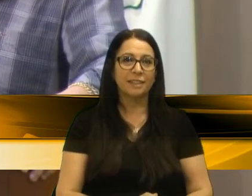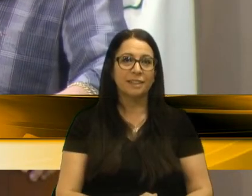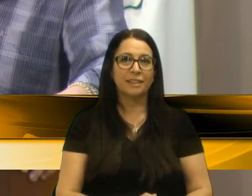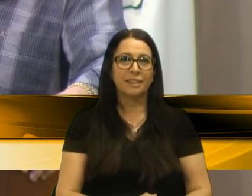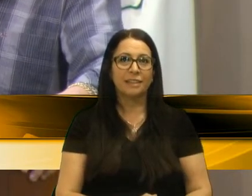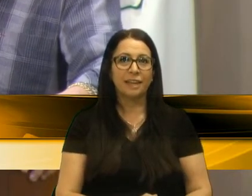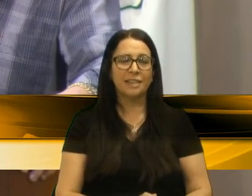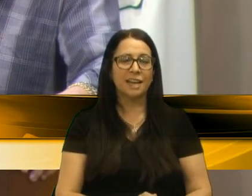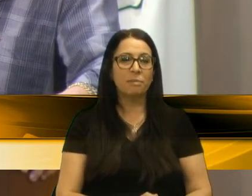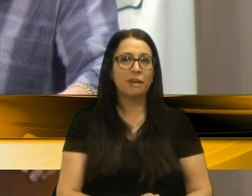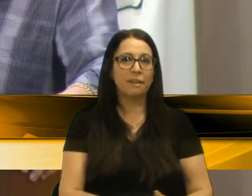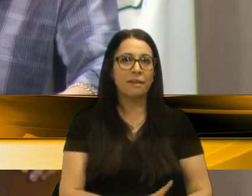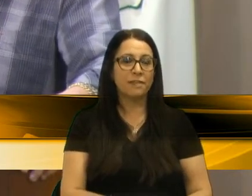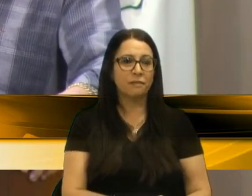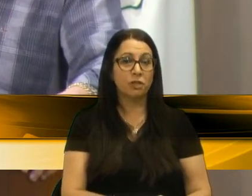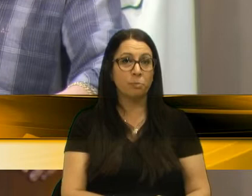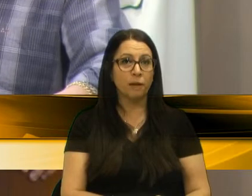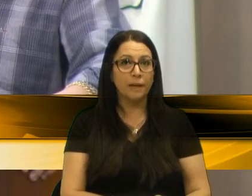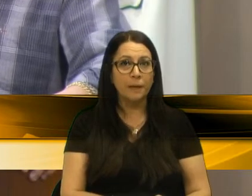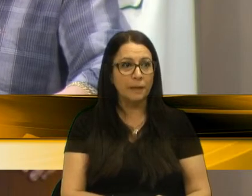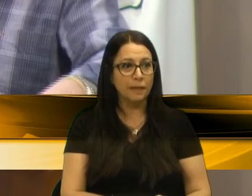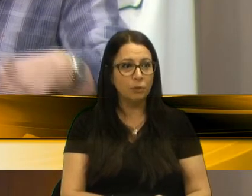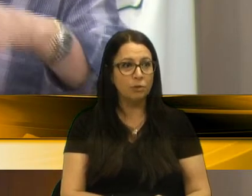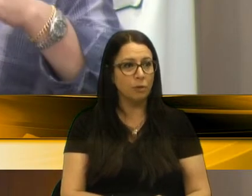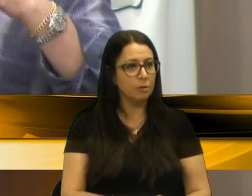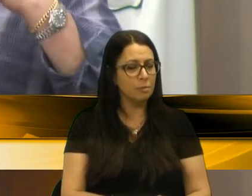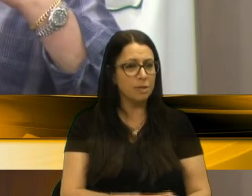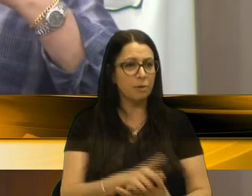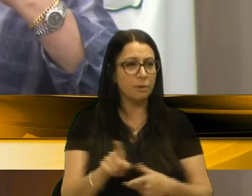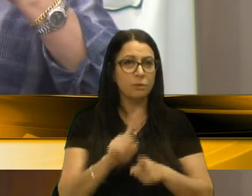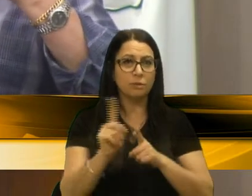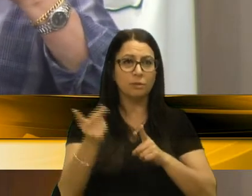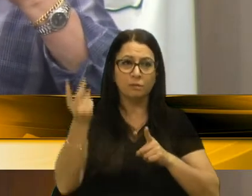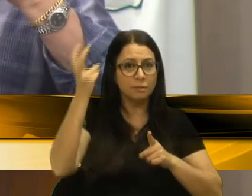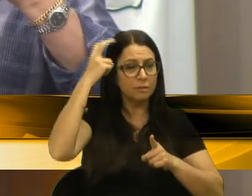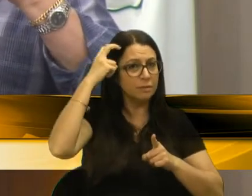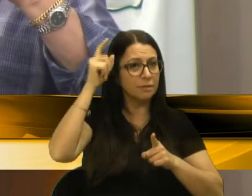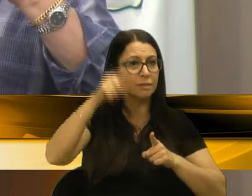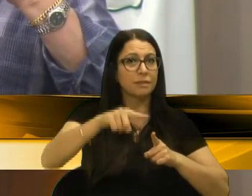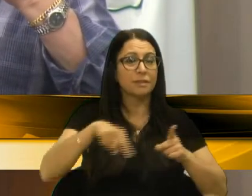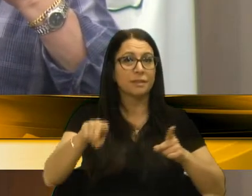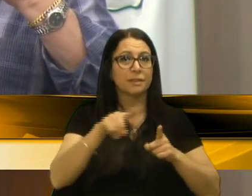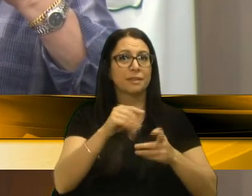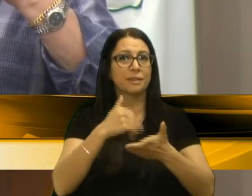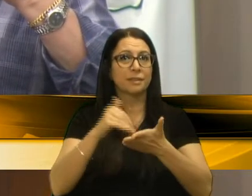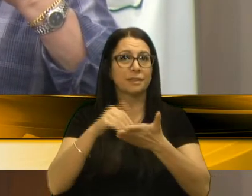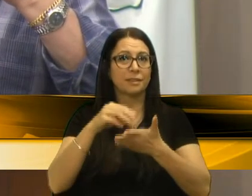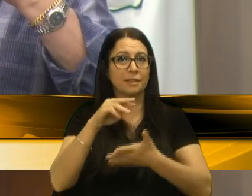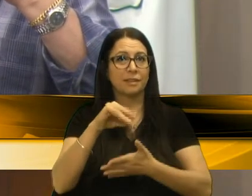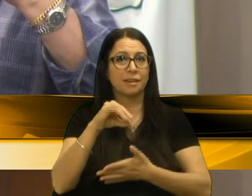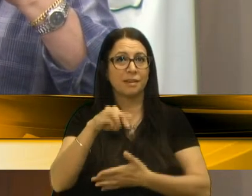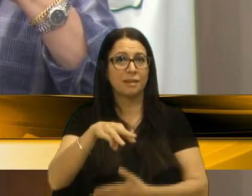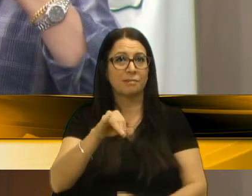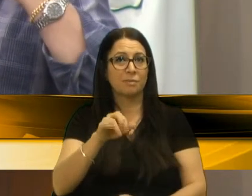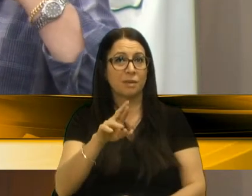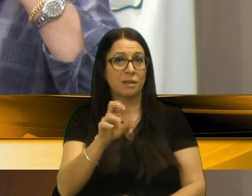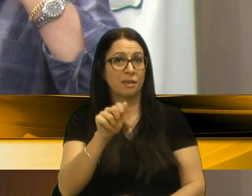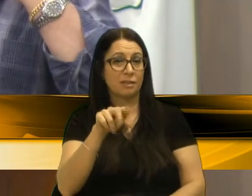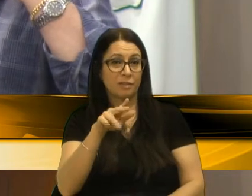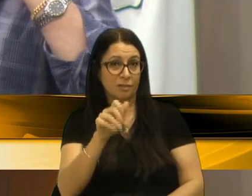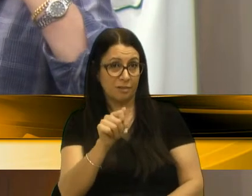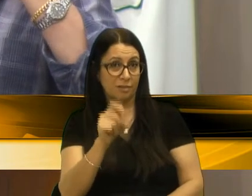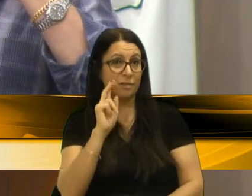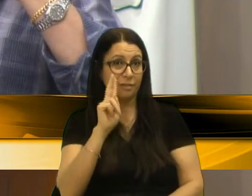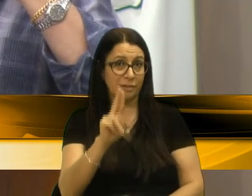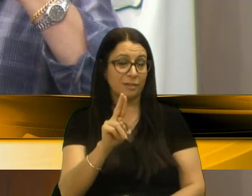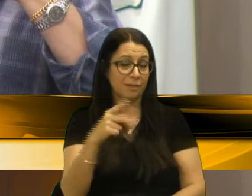Em corredores, né? Isso é cultural, minha querida secretária Mirângela Rossi. Então, nesse